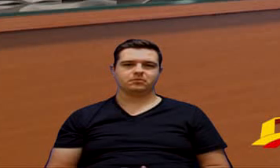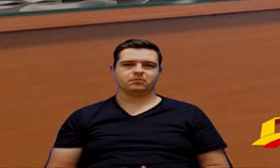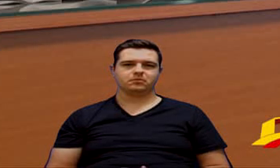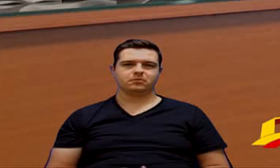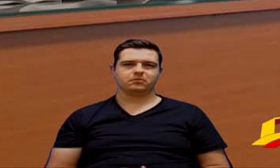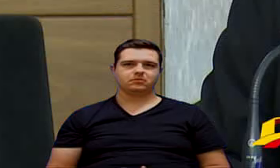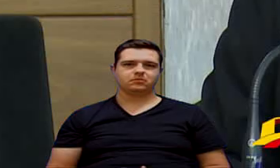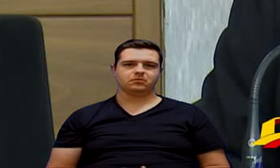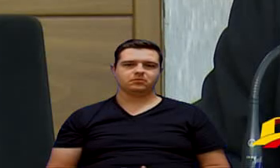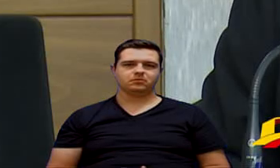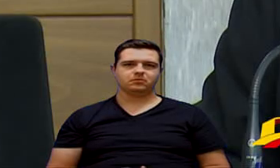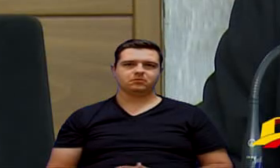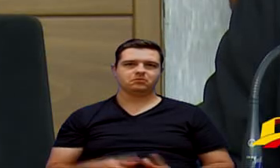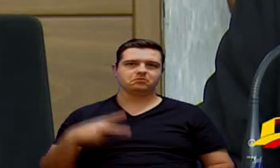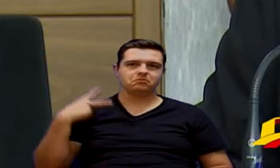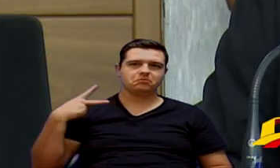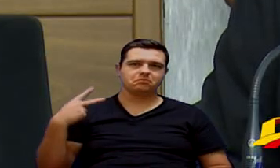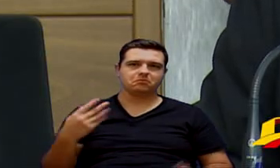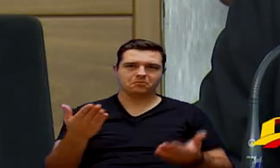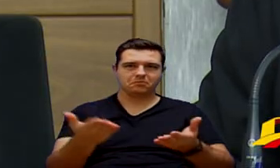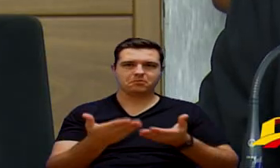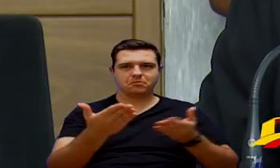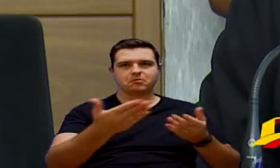Senhores vereadores, vou ter que encerrar a sessão.